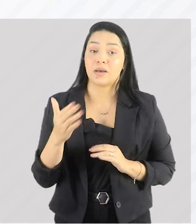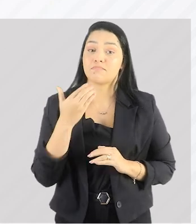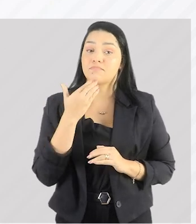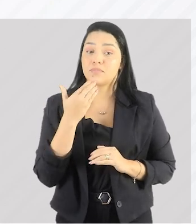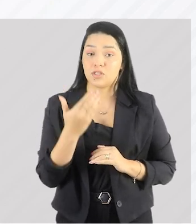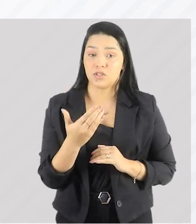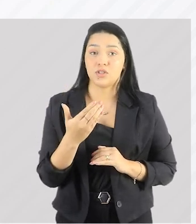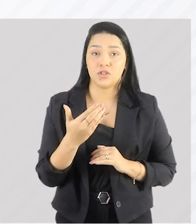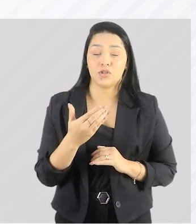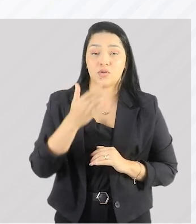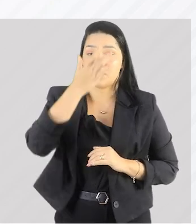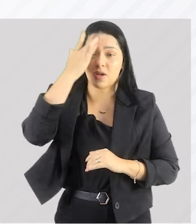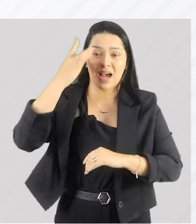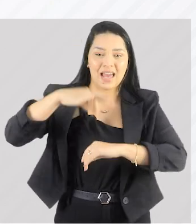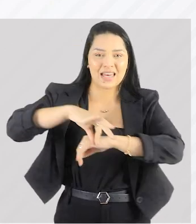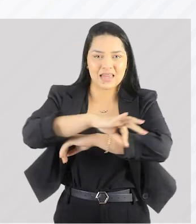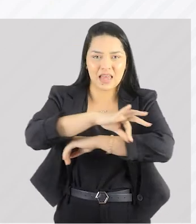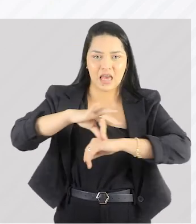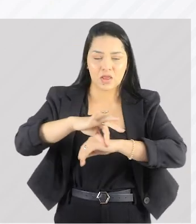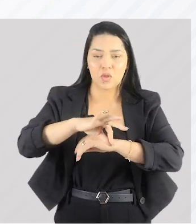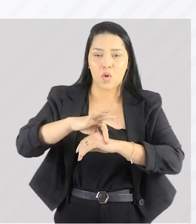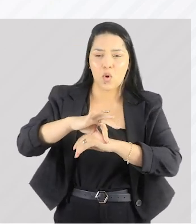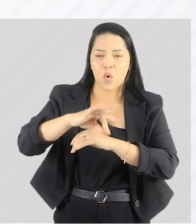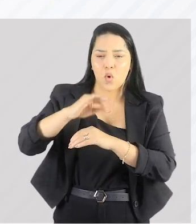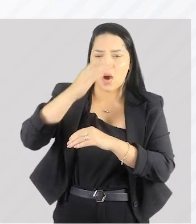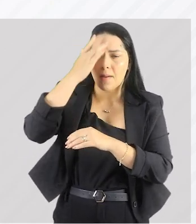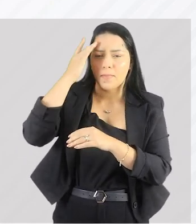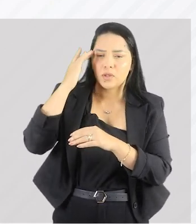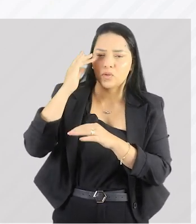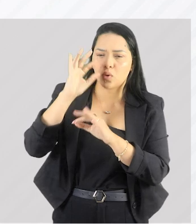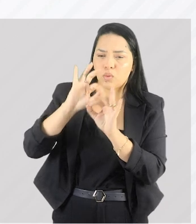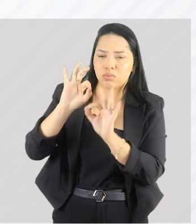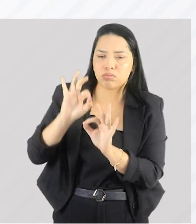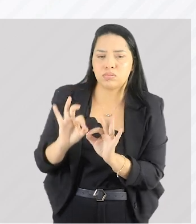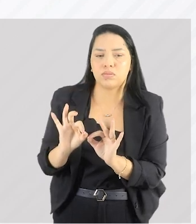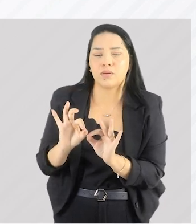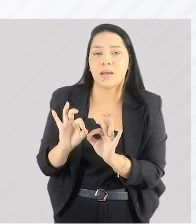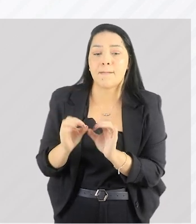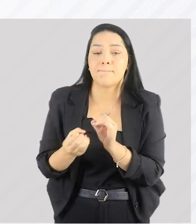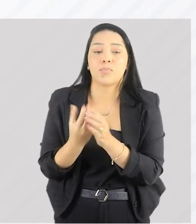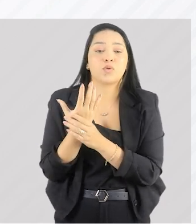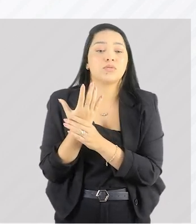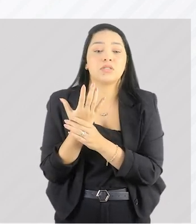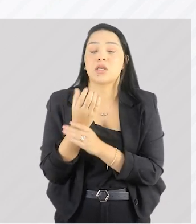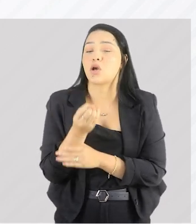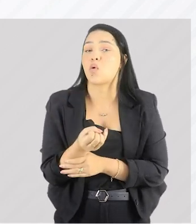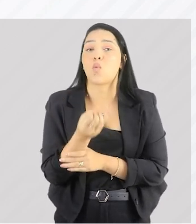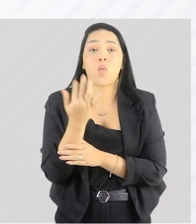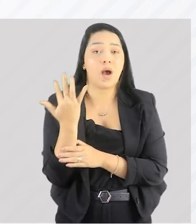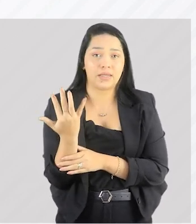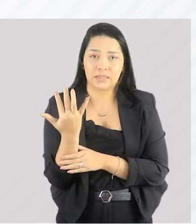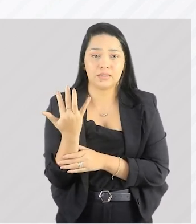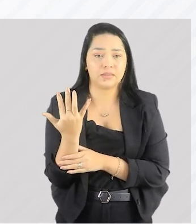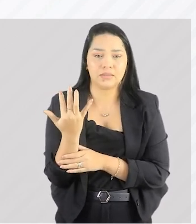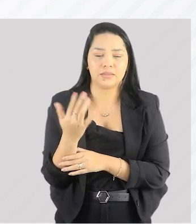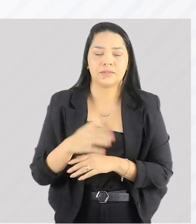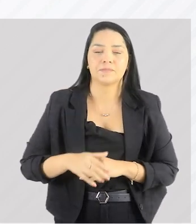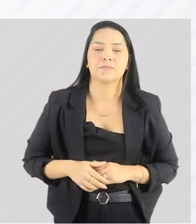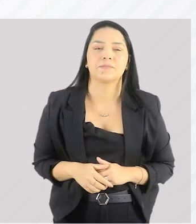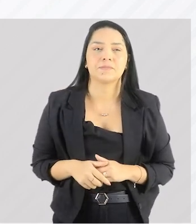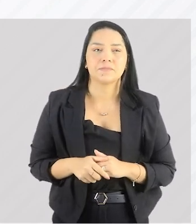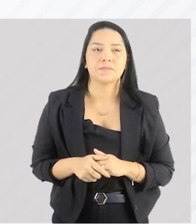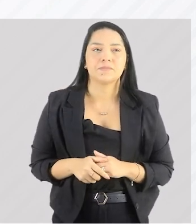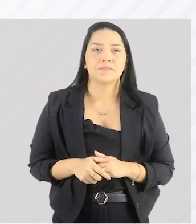Atendendo o pedido do arquiteto, o carpinteiro deverá produzir quantas peças?